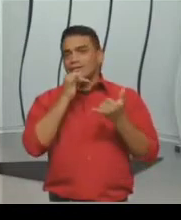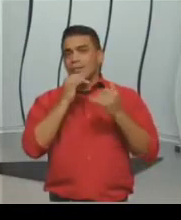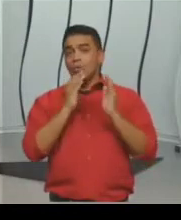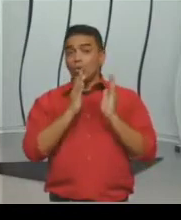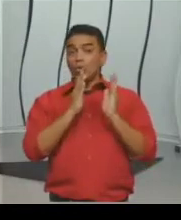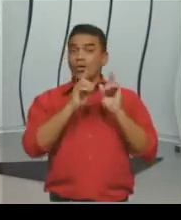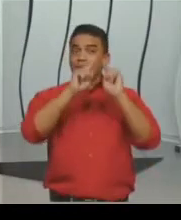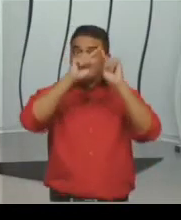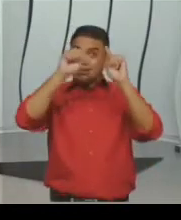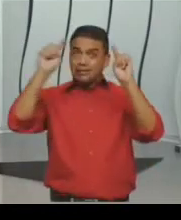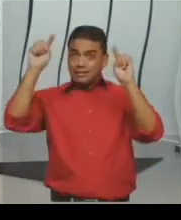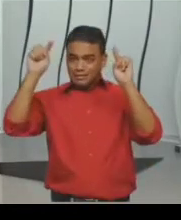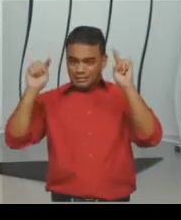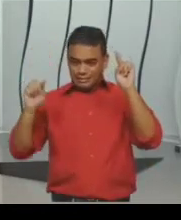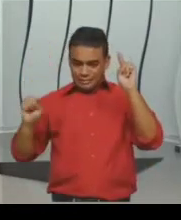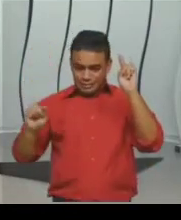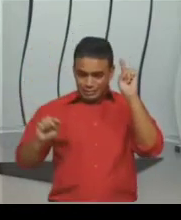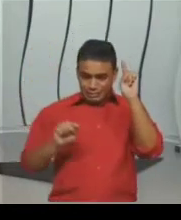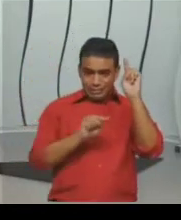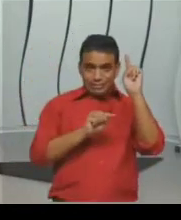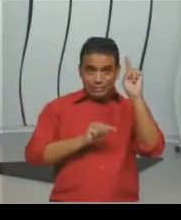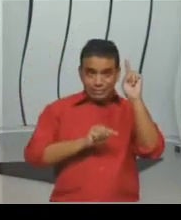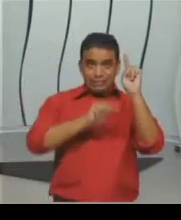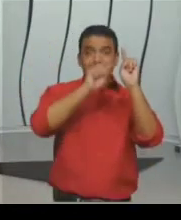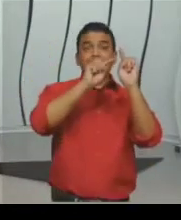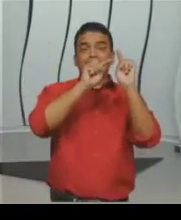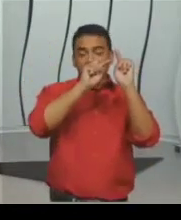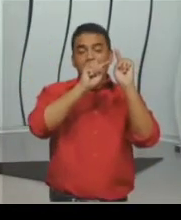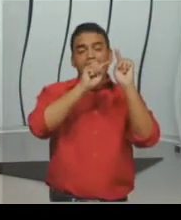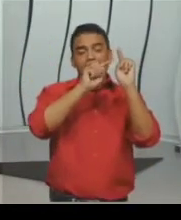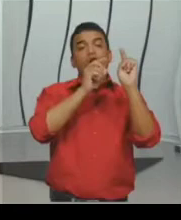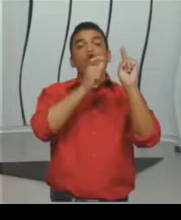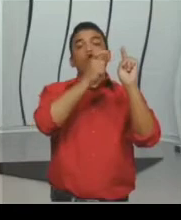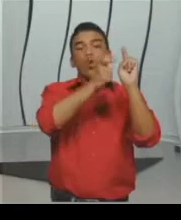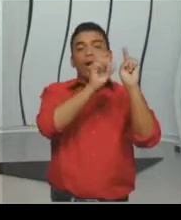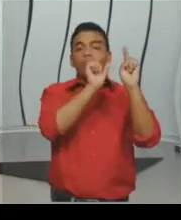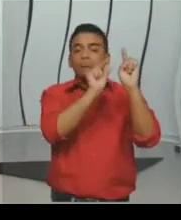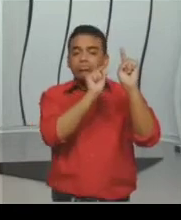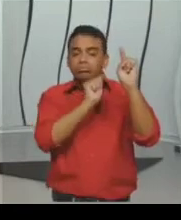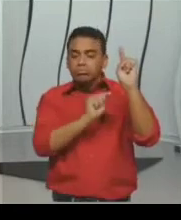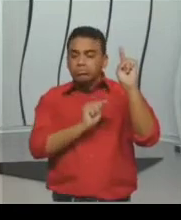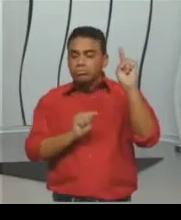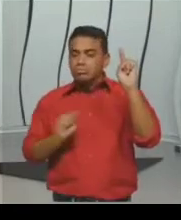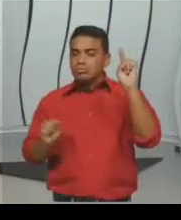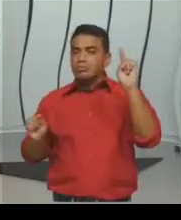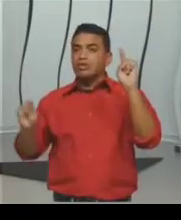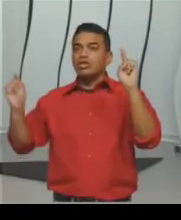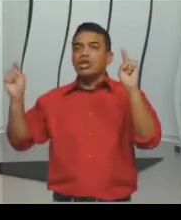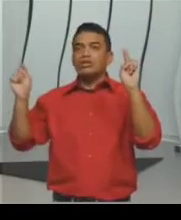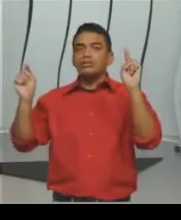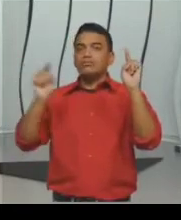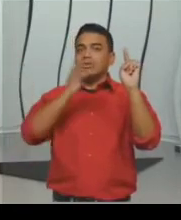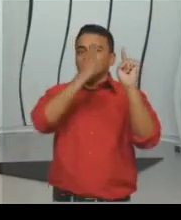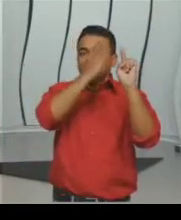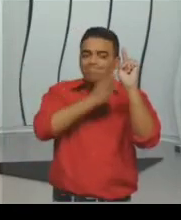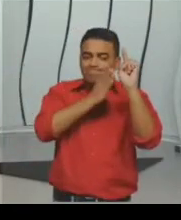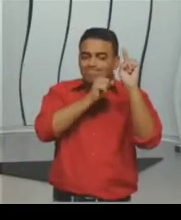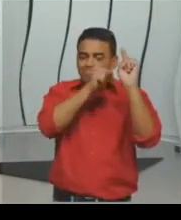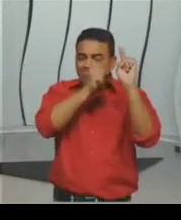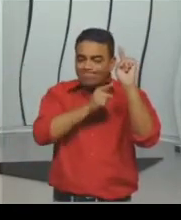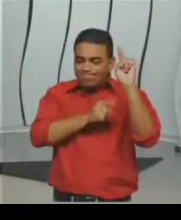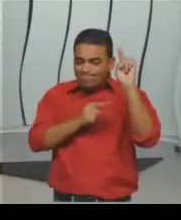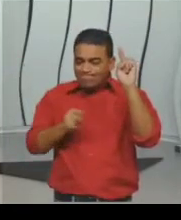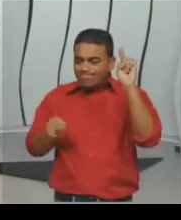em série, dependendo da posição deles e da direção que está a corrente elétrica, no caso aqui que